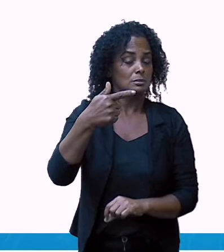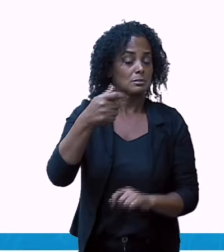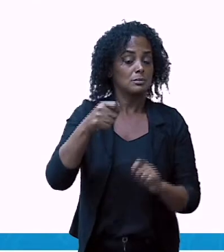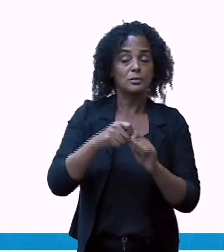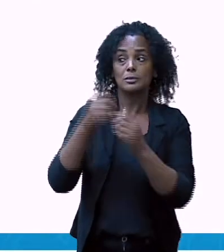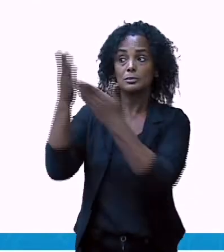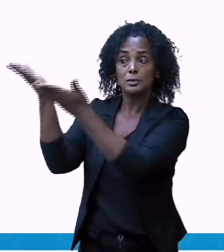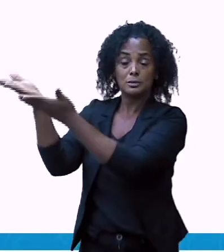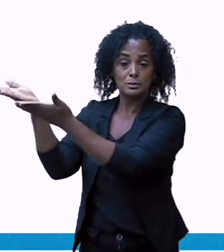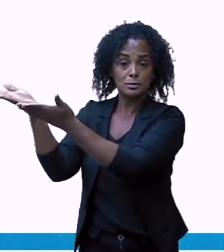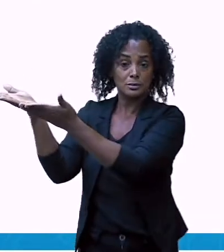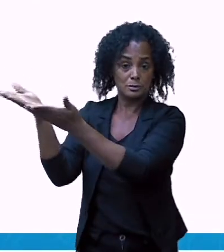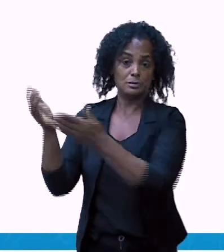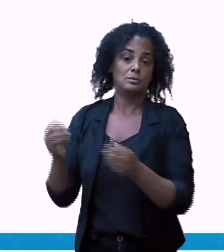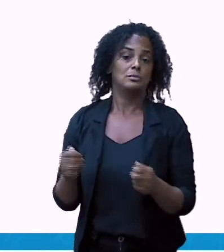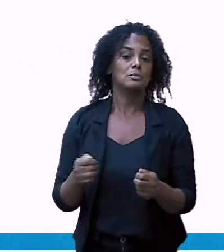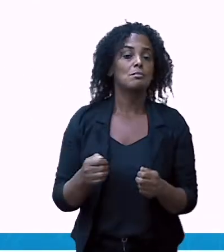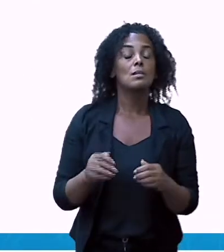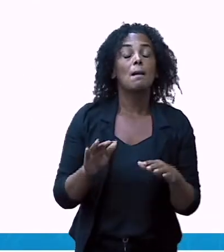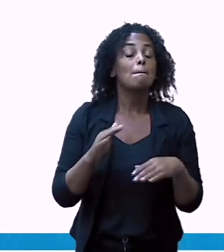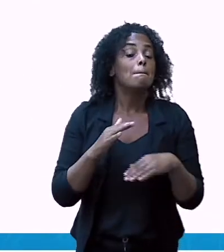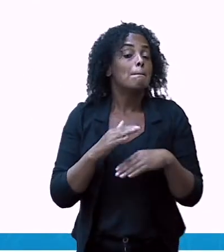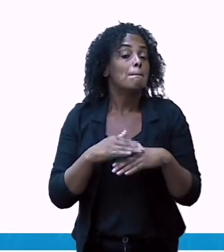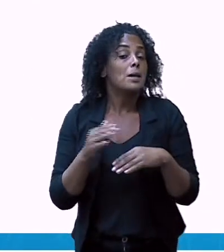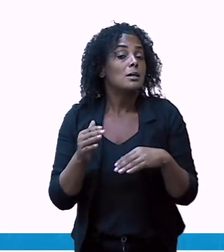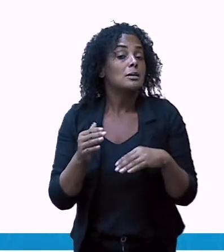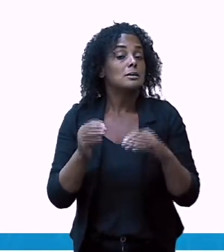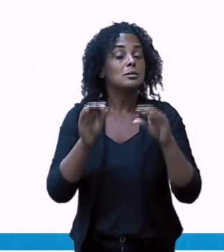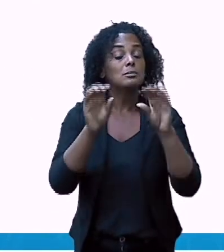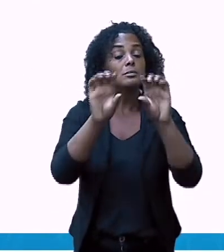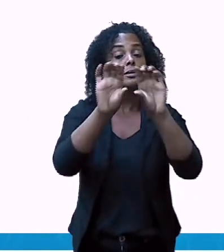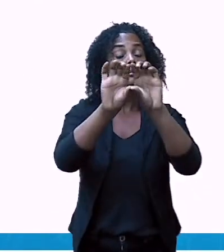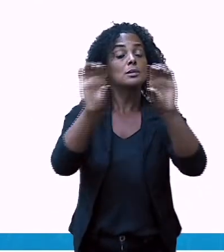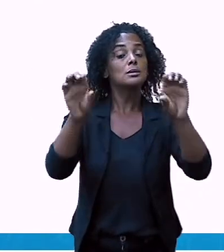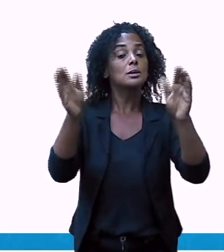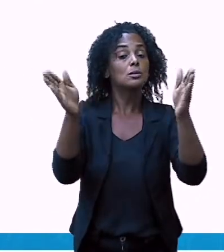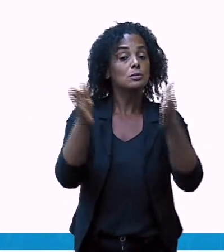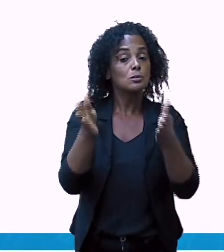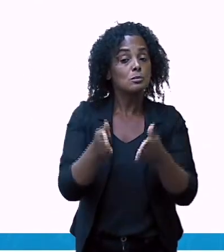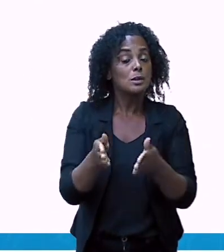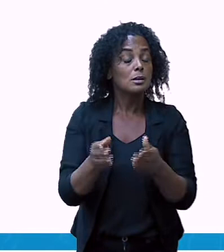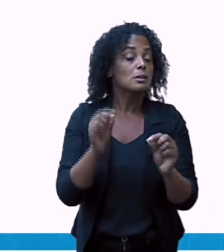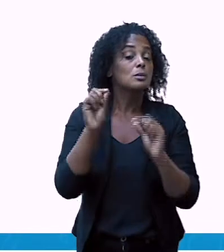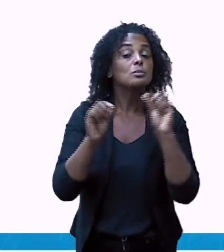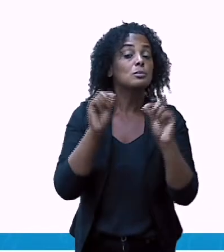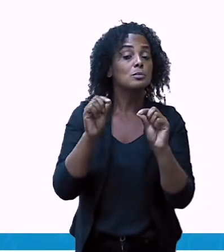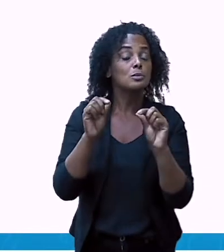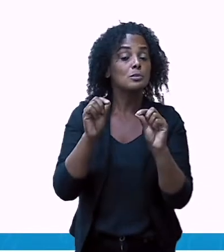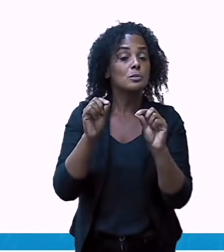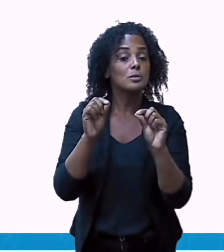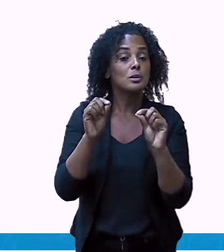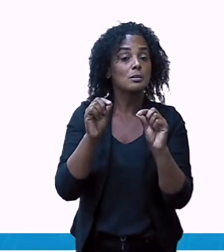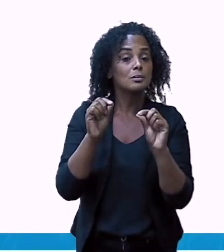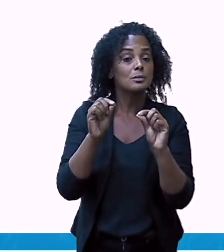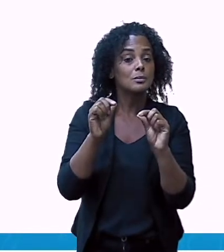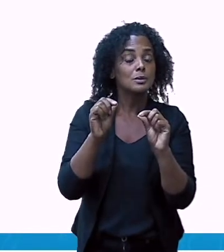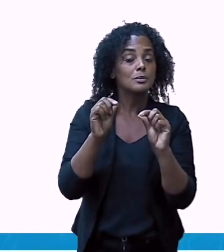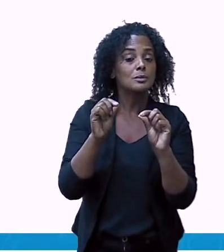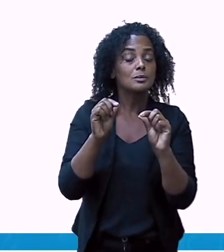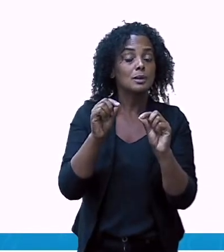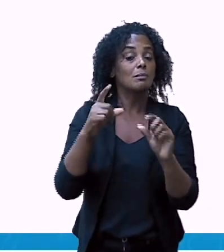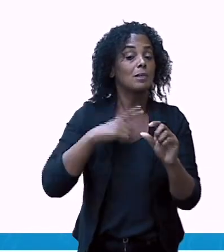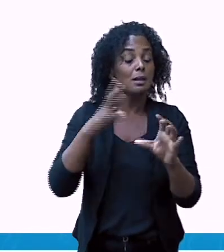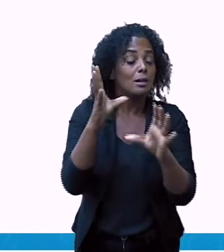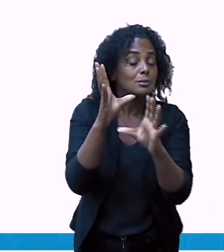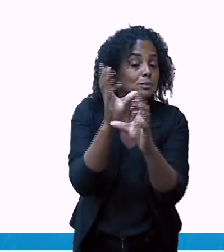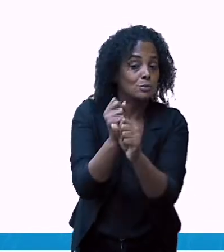fazer os nossos cálculos, não é assim? Mas a expressão numérica, ela já vai trazer para a gente o resultado. Então, veja